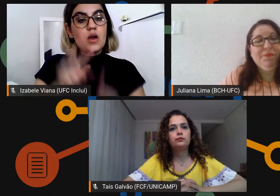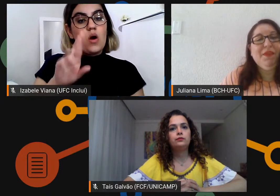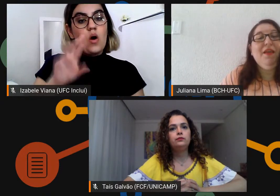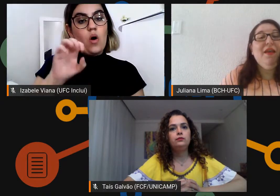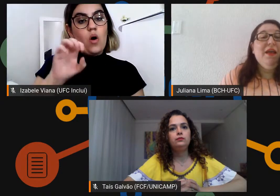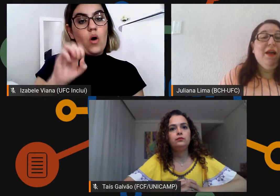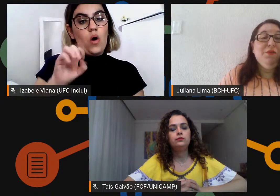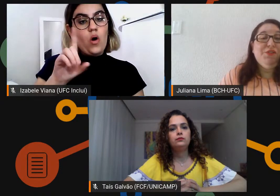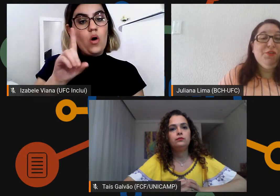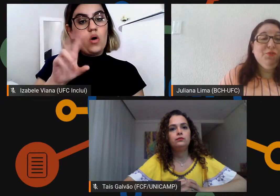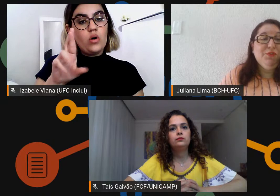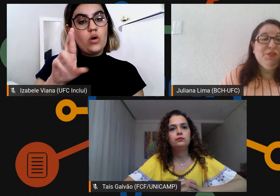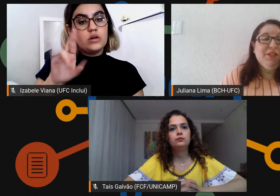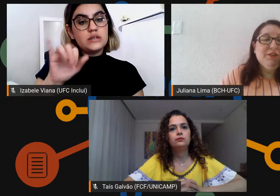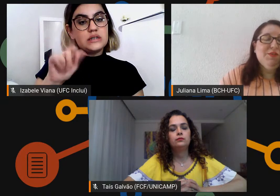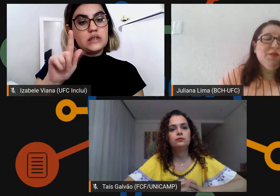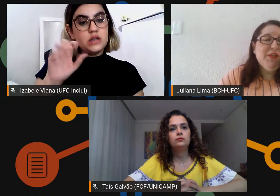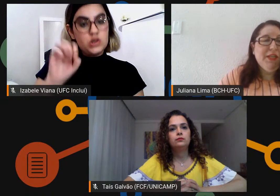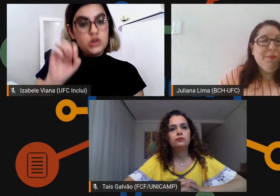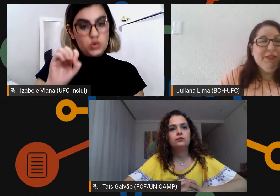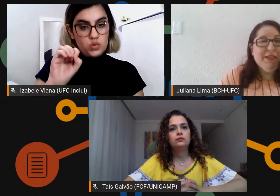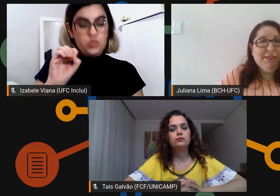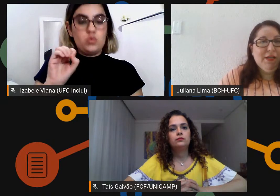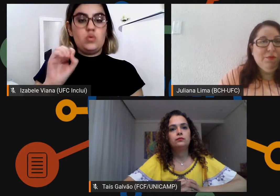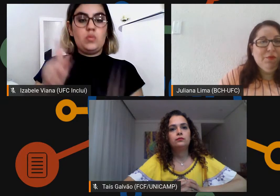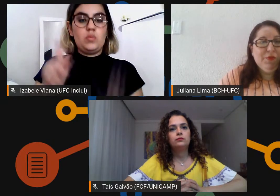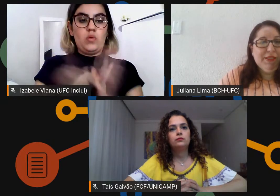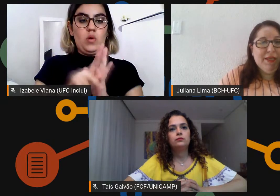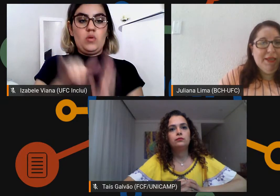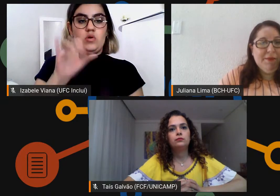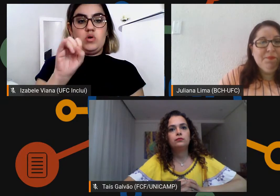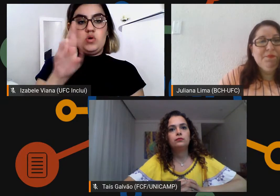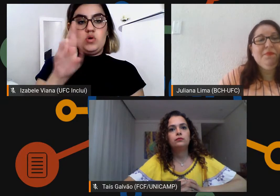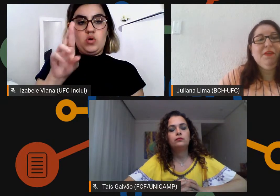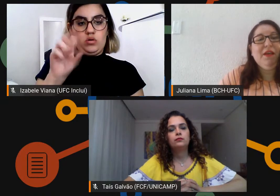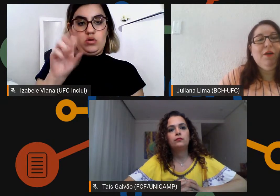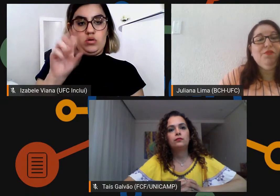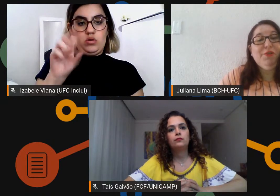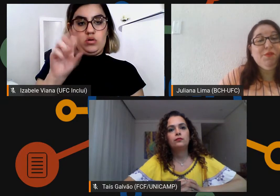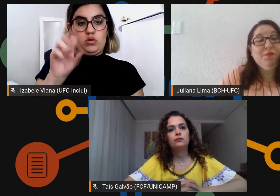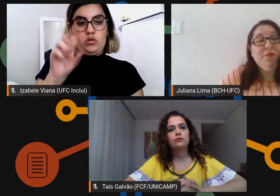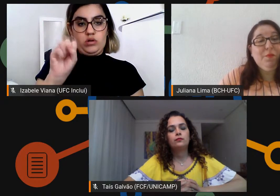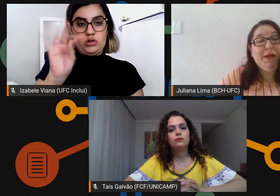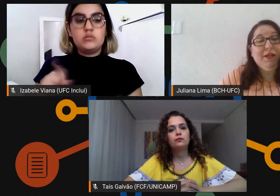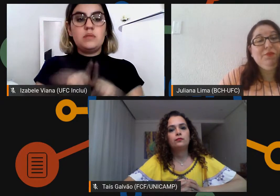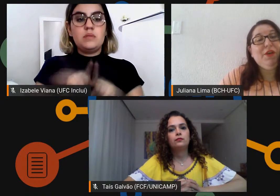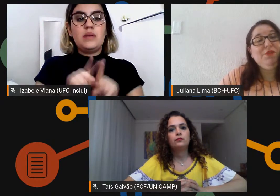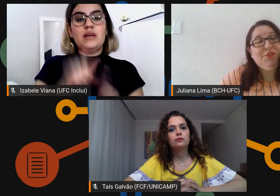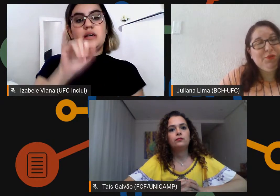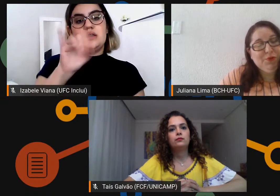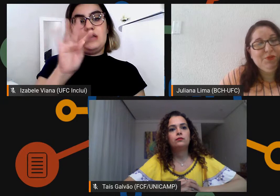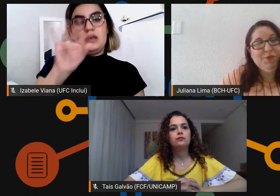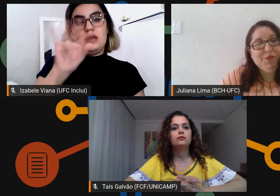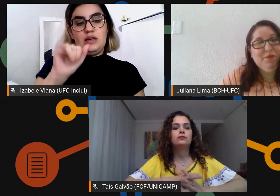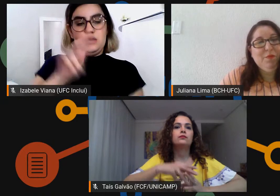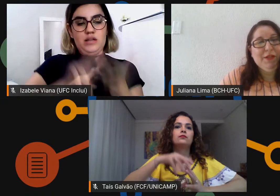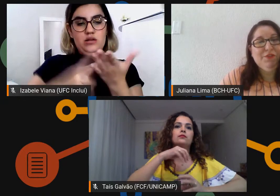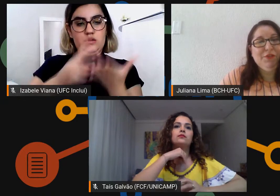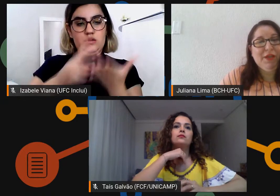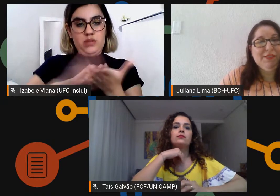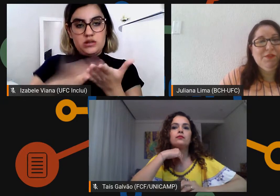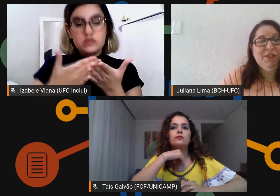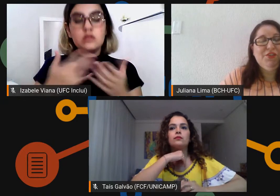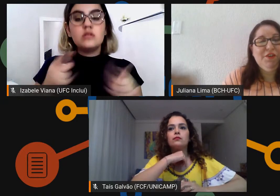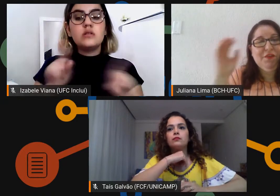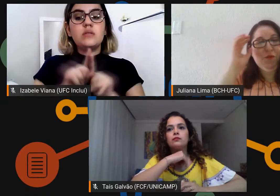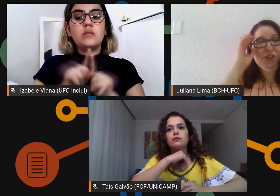YoStream, ao Instituto de Tradução e Interpretação, o ITI, ao Gilson Volpato e ao Instituto Gilson Volpato